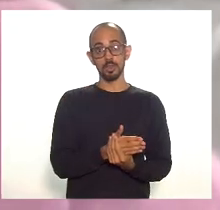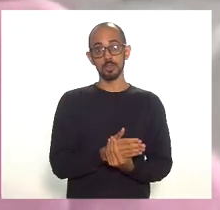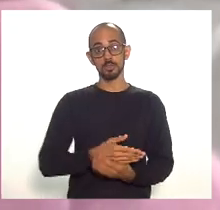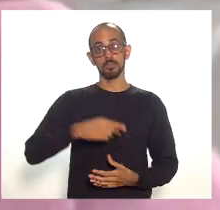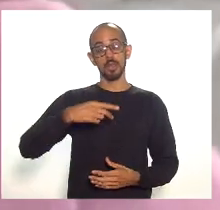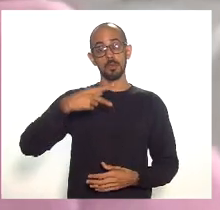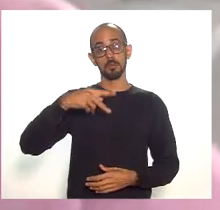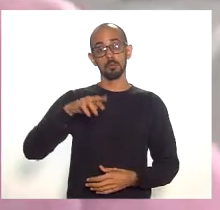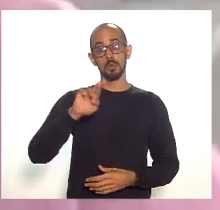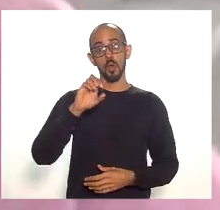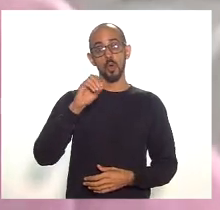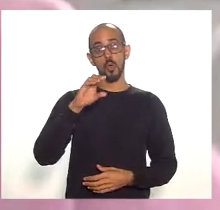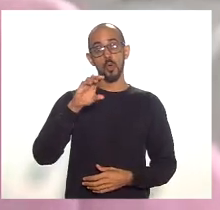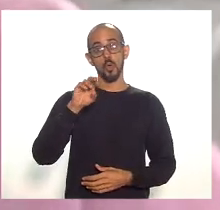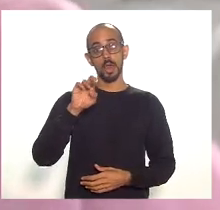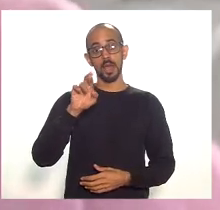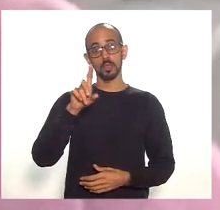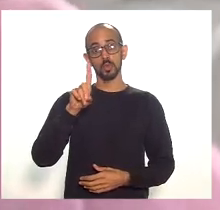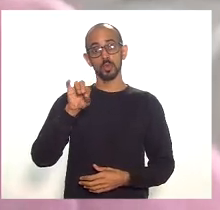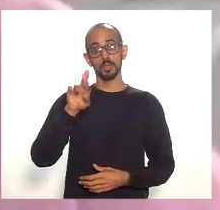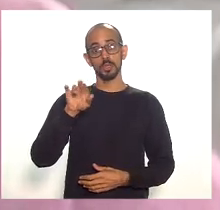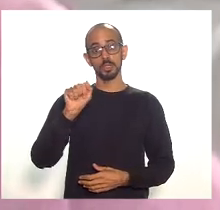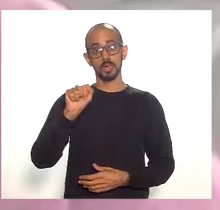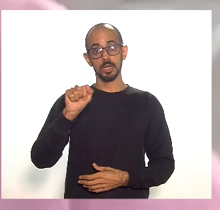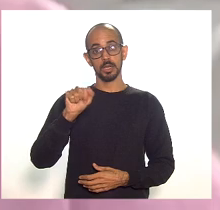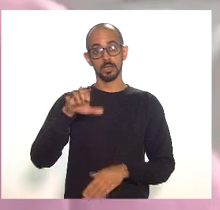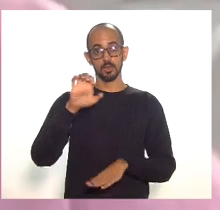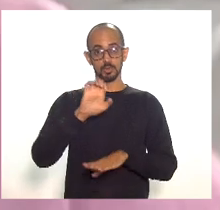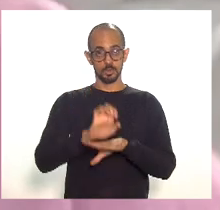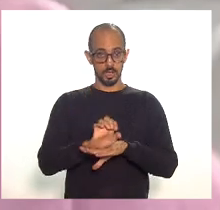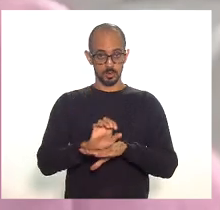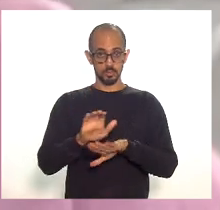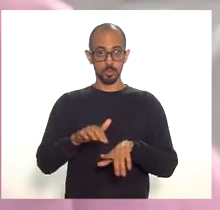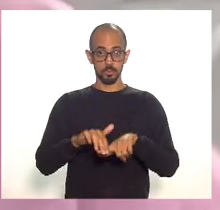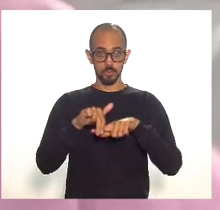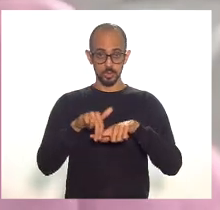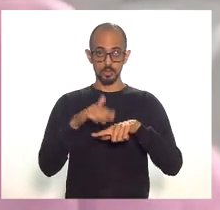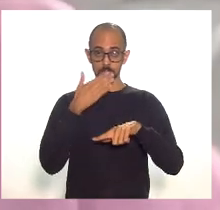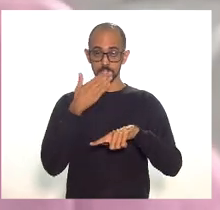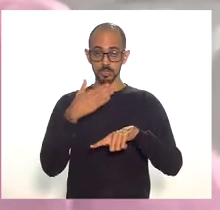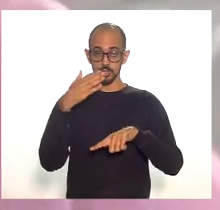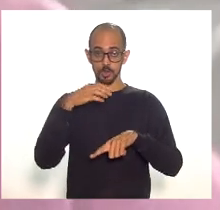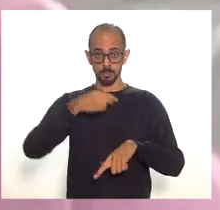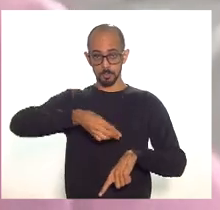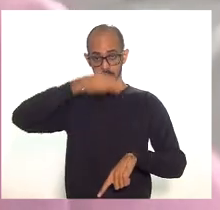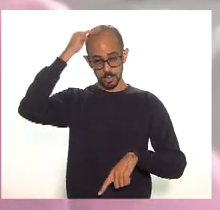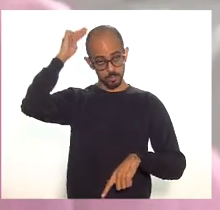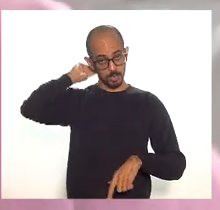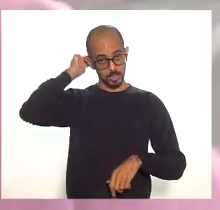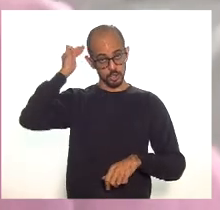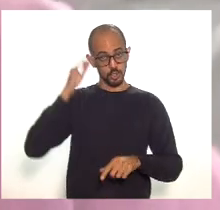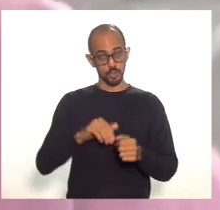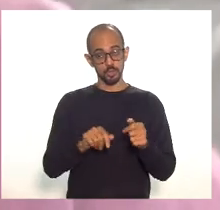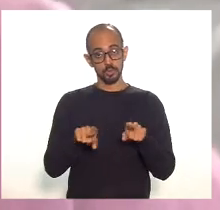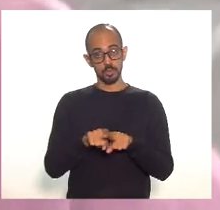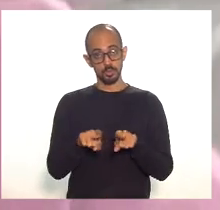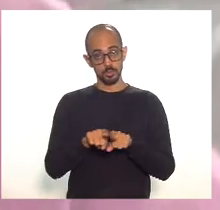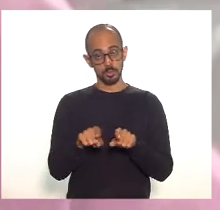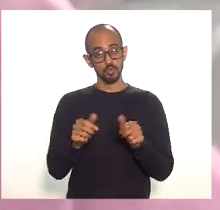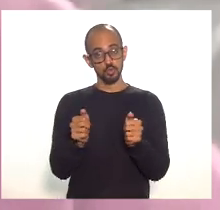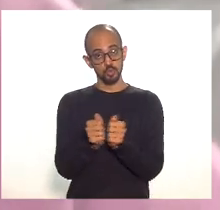do Estado. Então, eu queria pedir aqui a intervenção do deputado Márcio Pacheco junto à